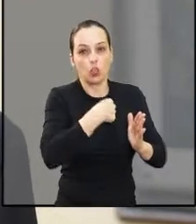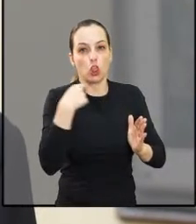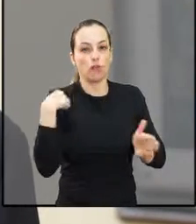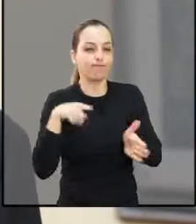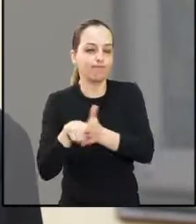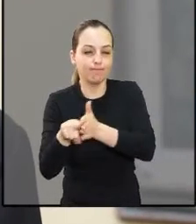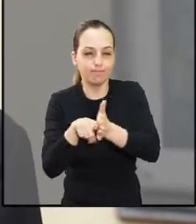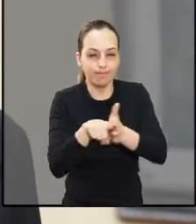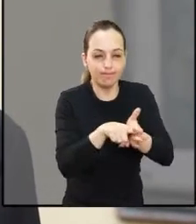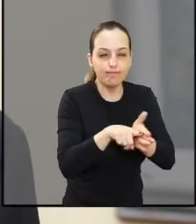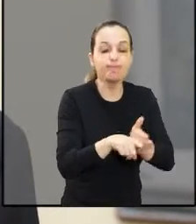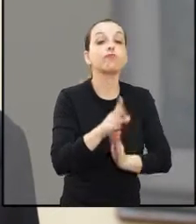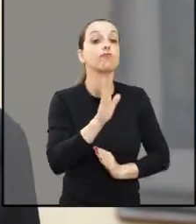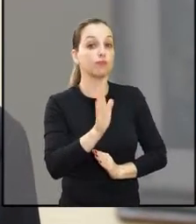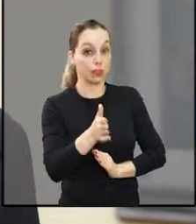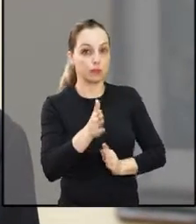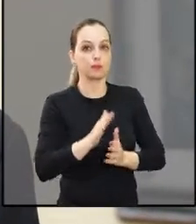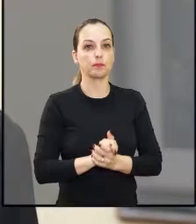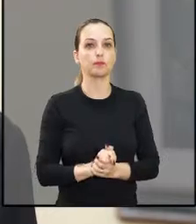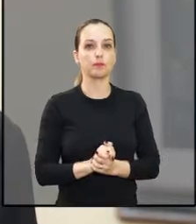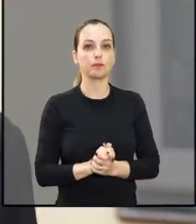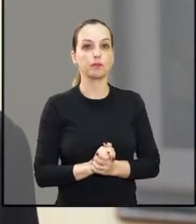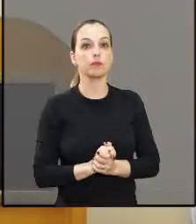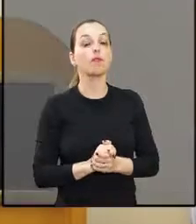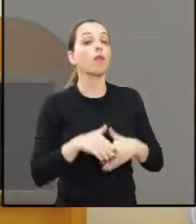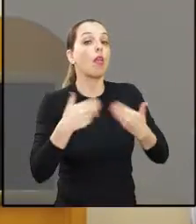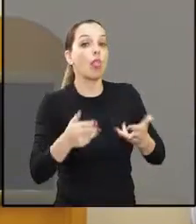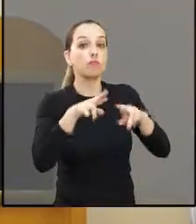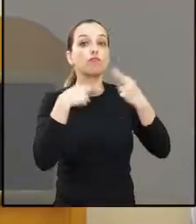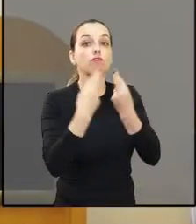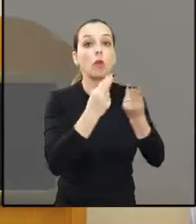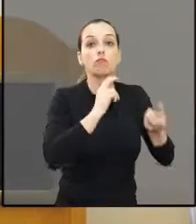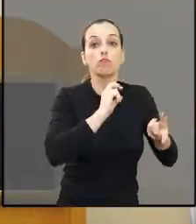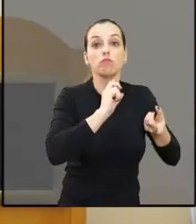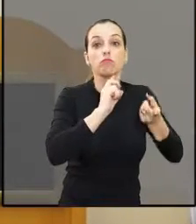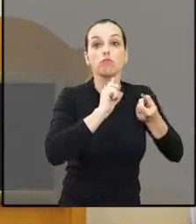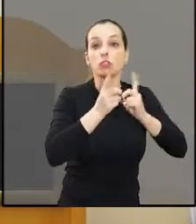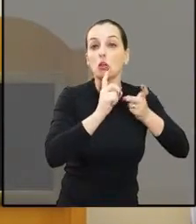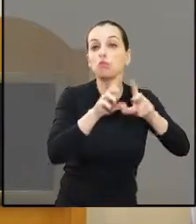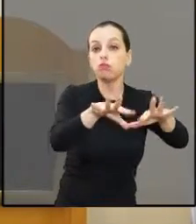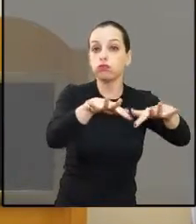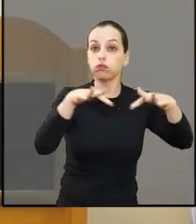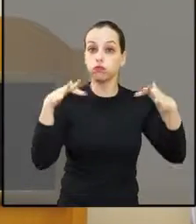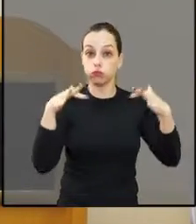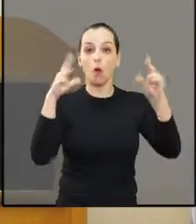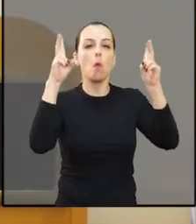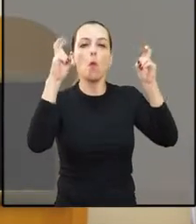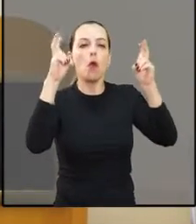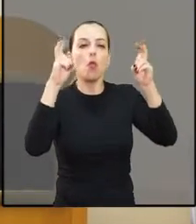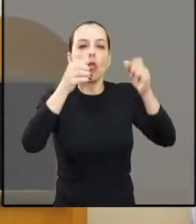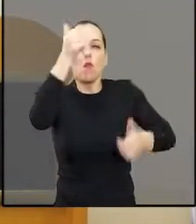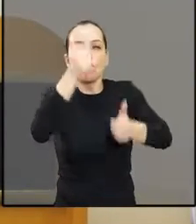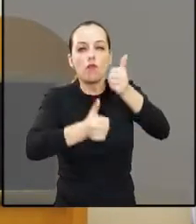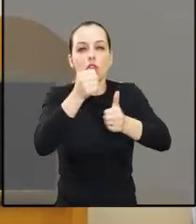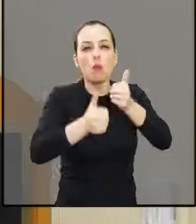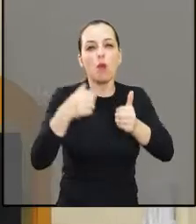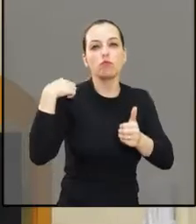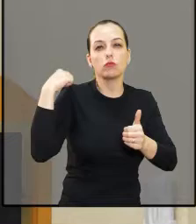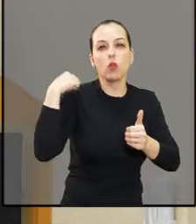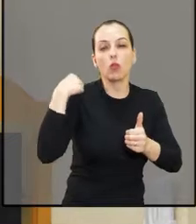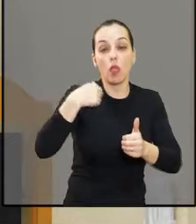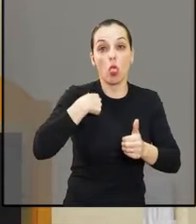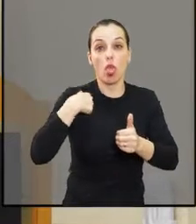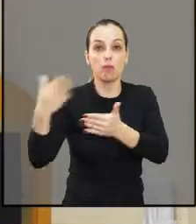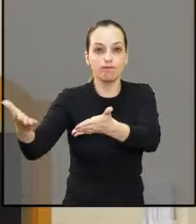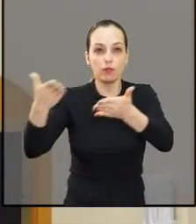algumas certas irregularidades. Isso para fortalecer o campeonato, no entanto que a gente convidou as ligas, o secretariado,